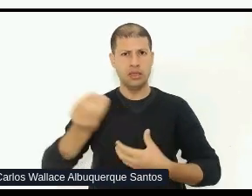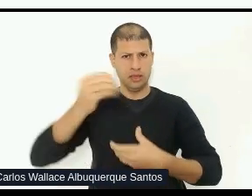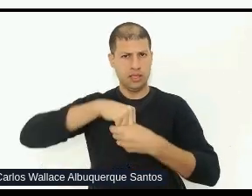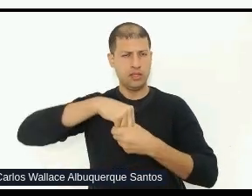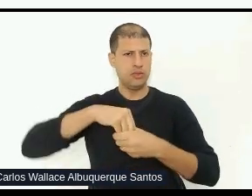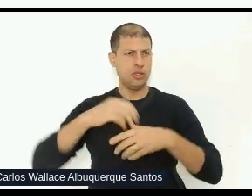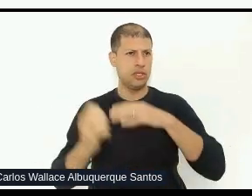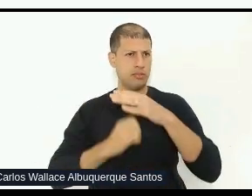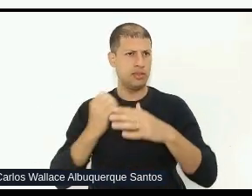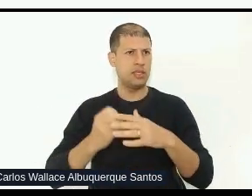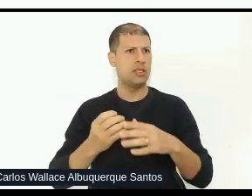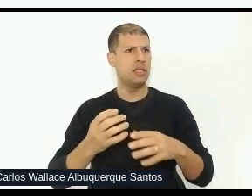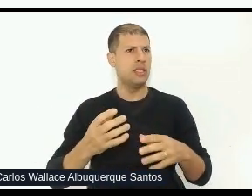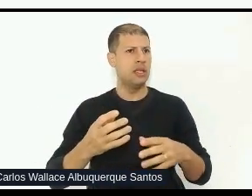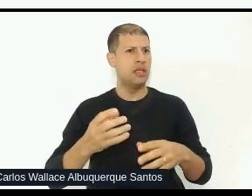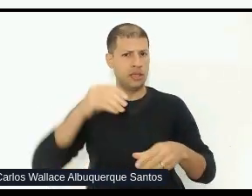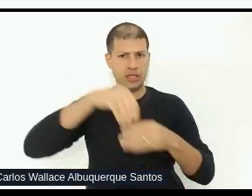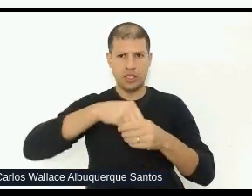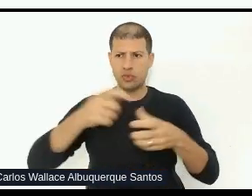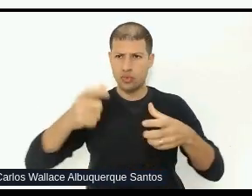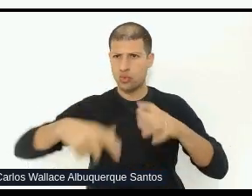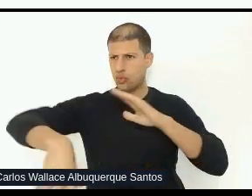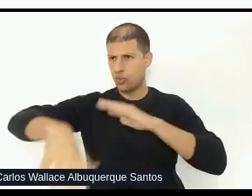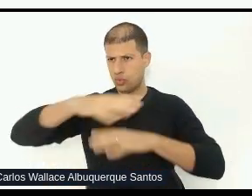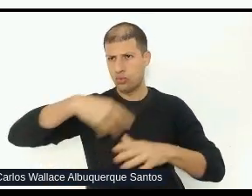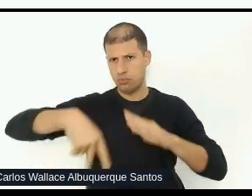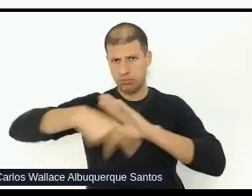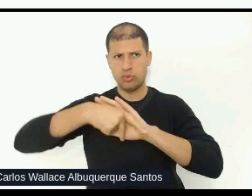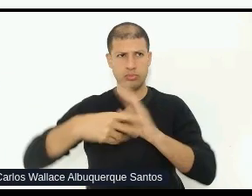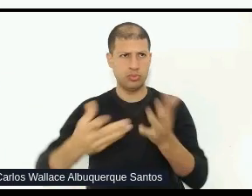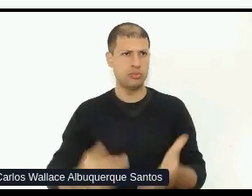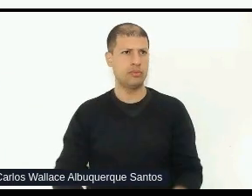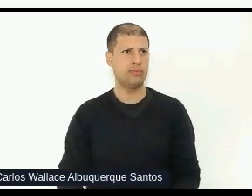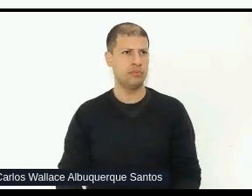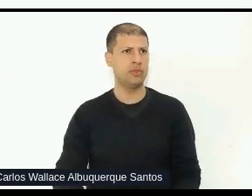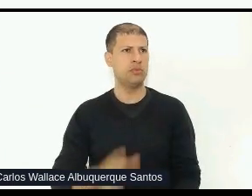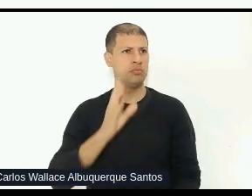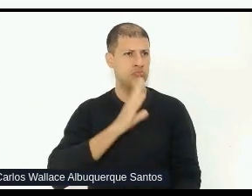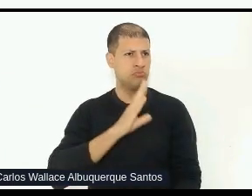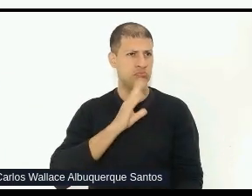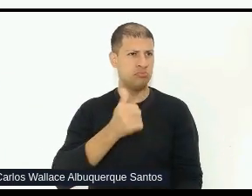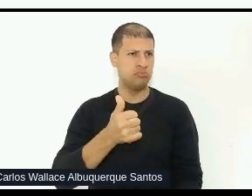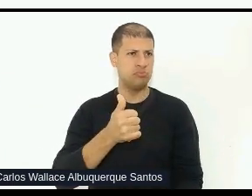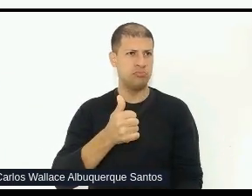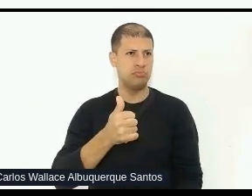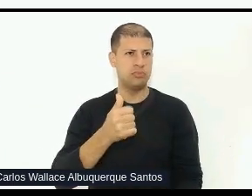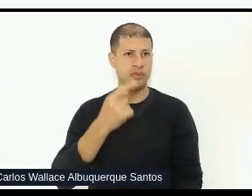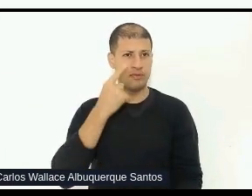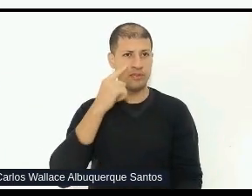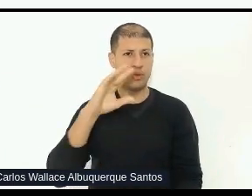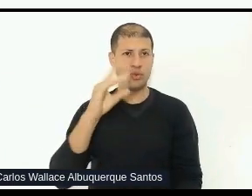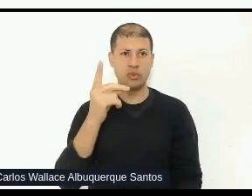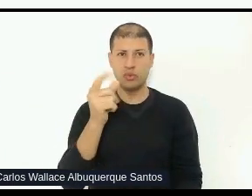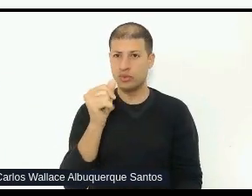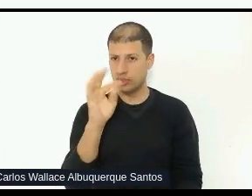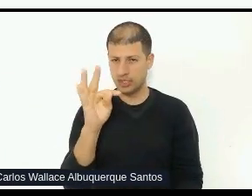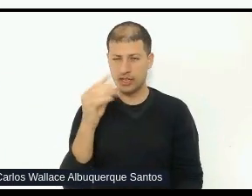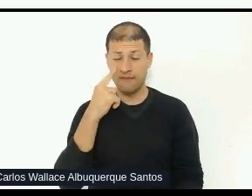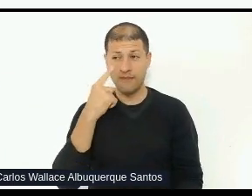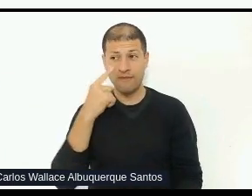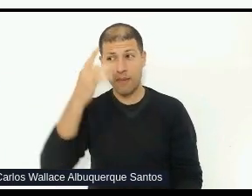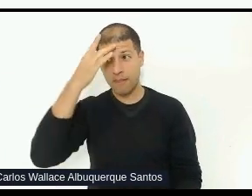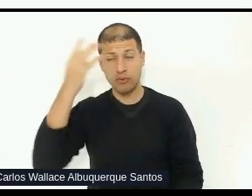dos nossos espaços, tá? Que legal. Deixa eu vir no chat aqui ver o que o pessoal